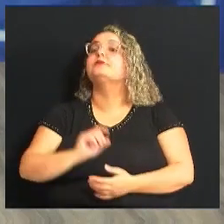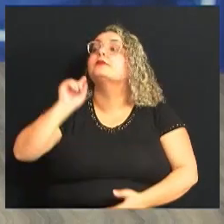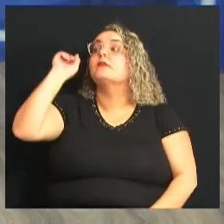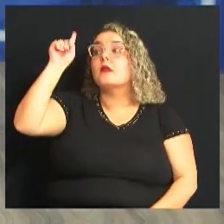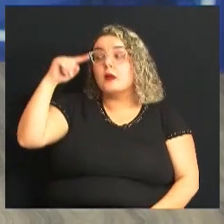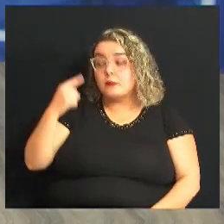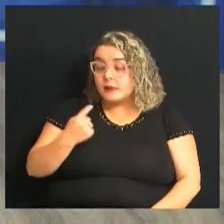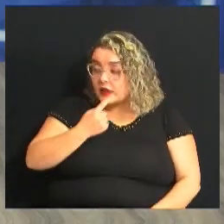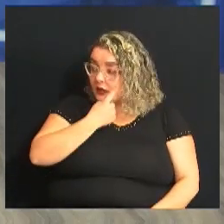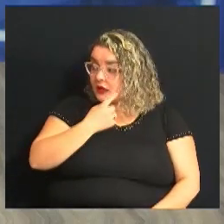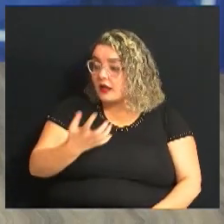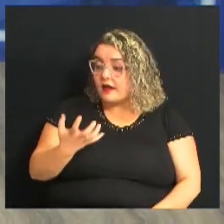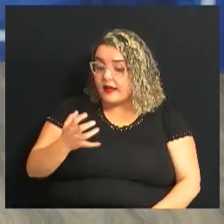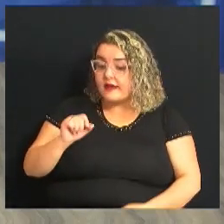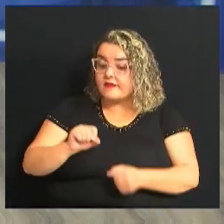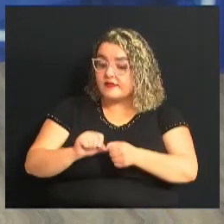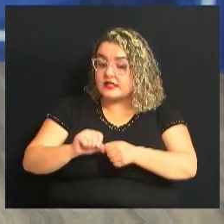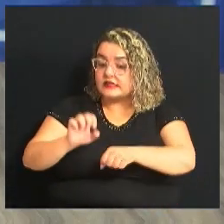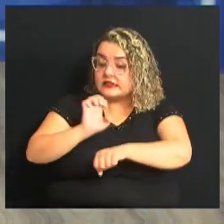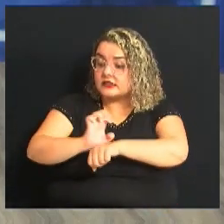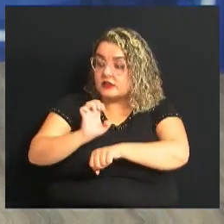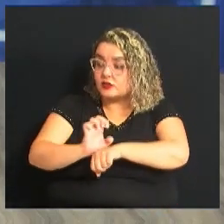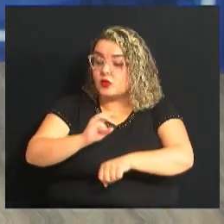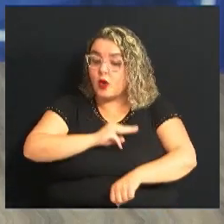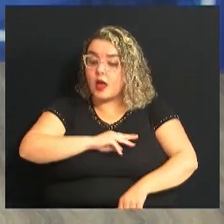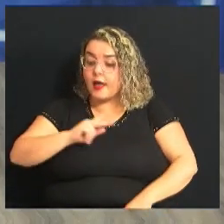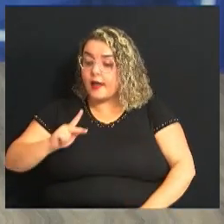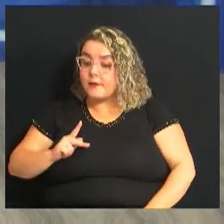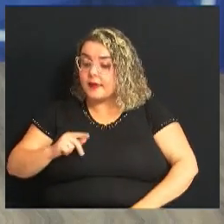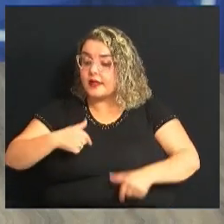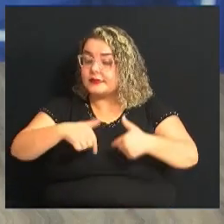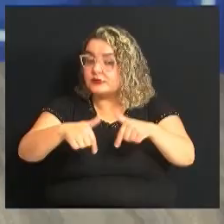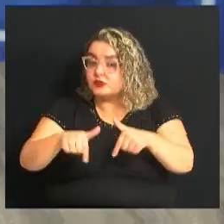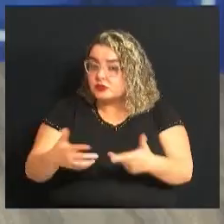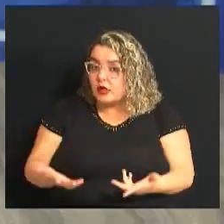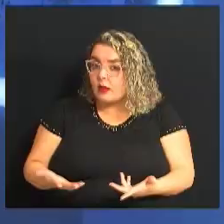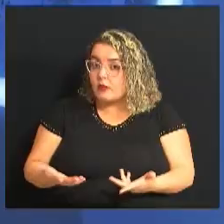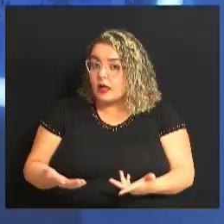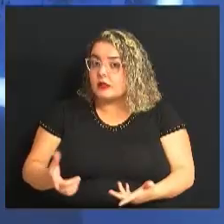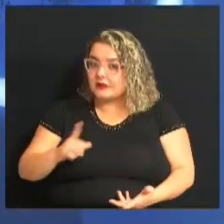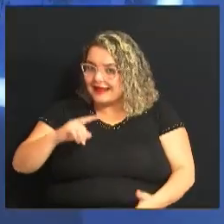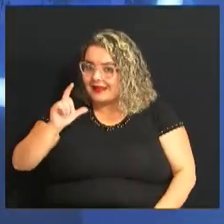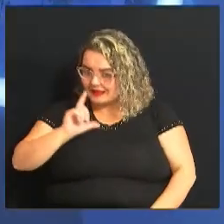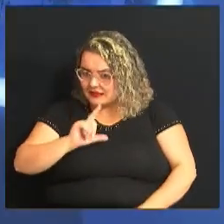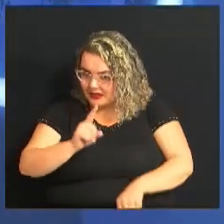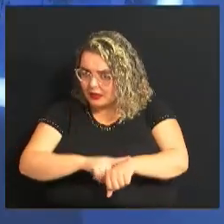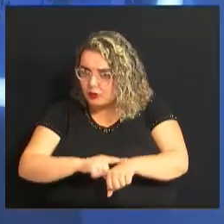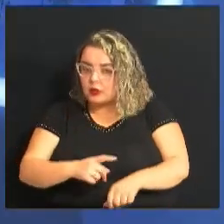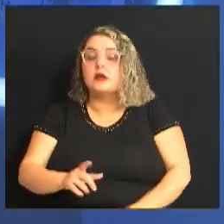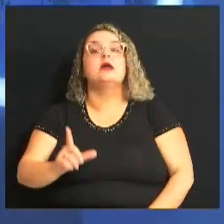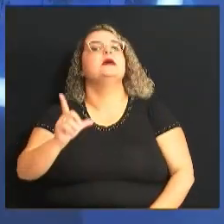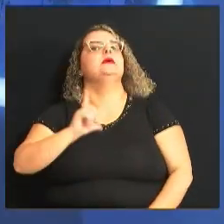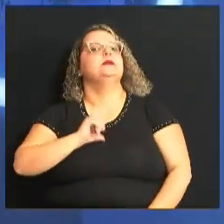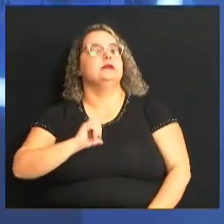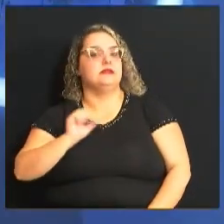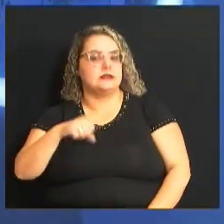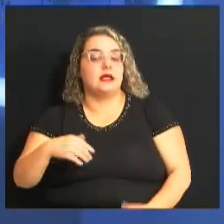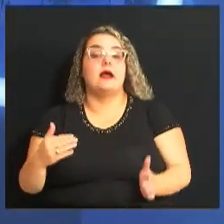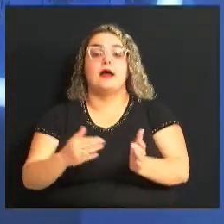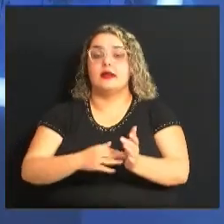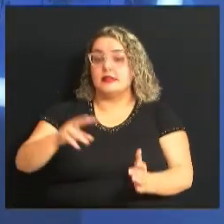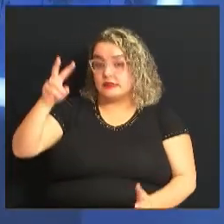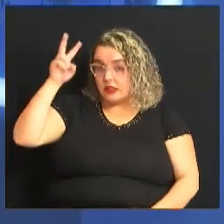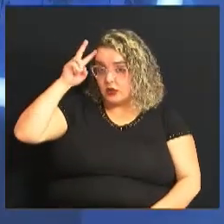fazer estágio no Ministério Público do Trabalho, ainda dá tempo? Dá tempo sim, olha, até segunda-feira, dia